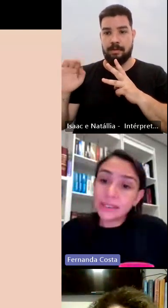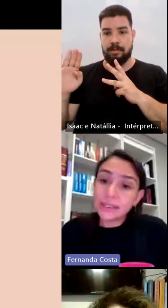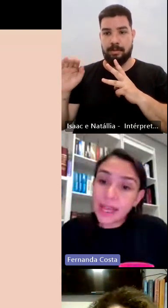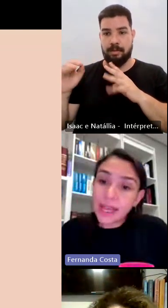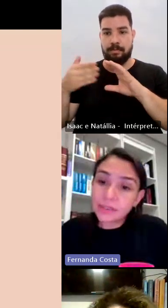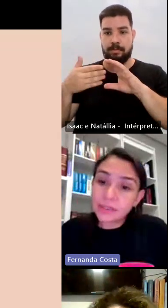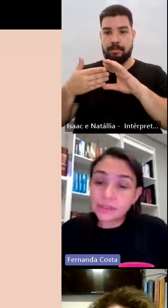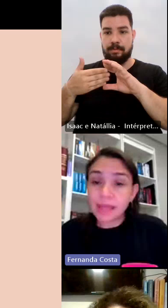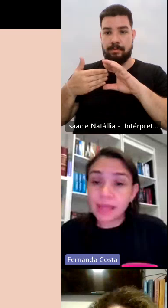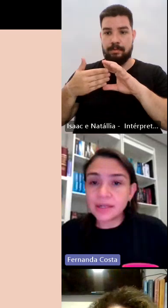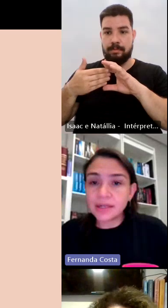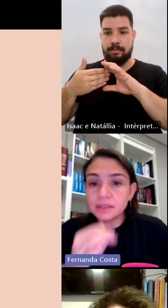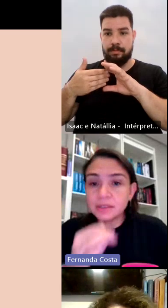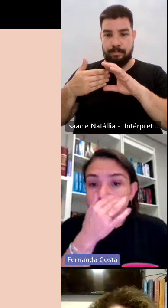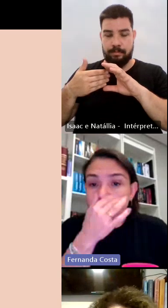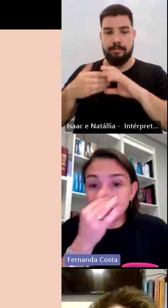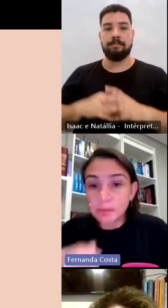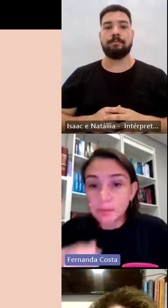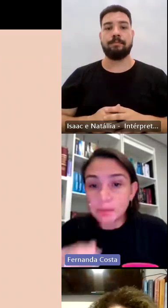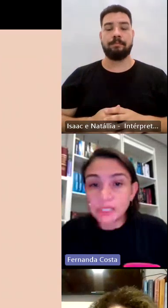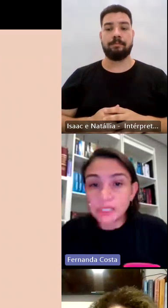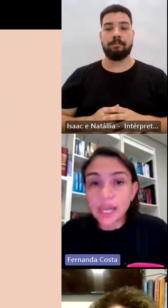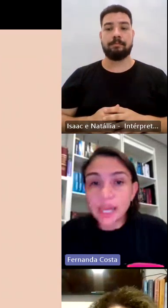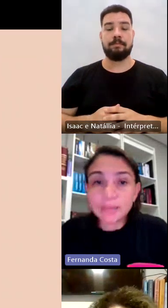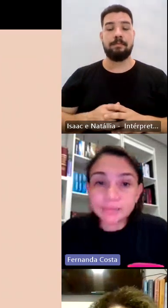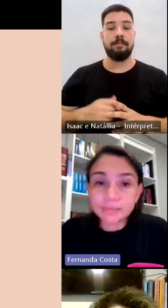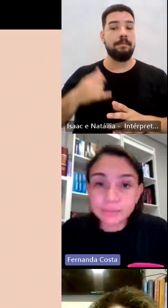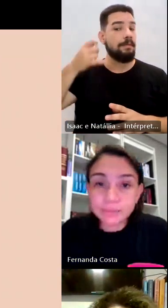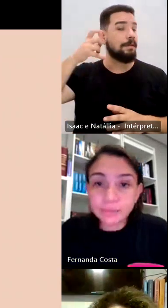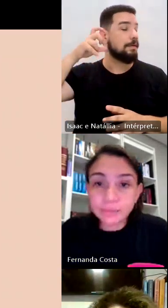orelha interna nós temos